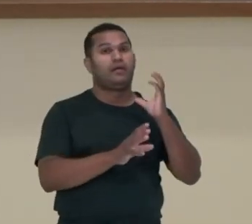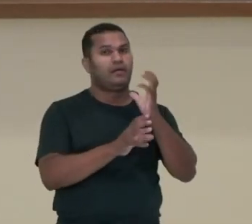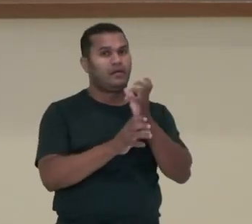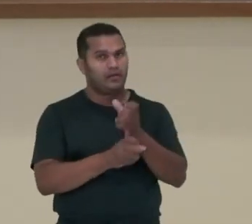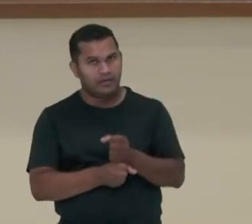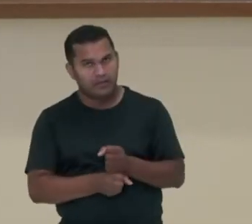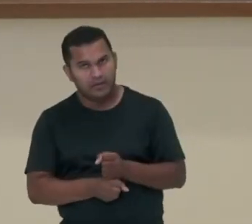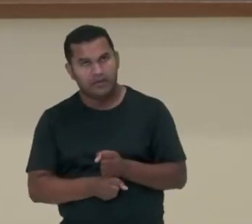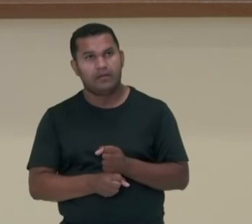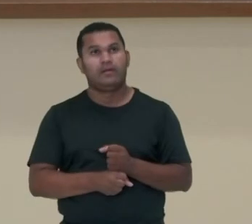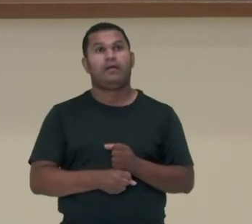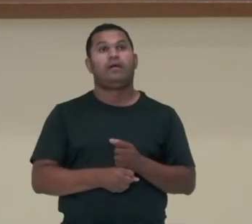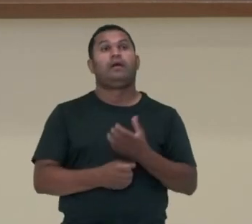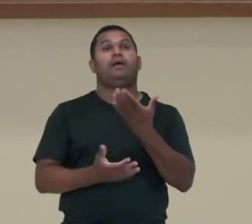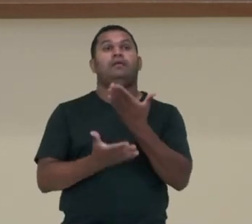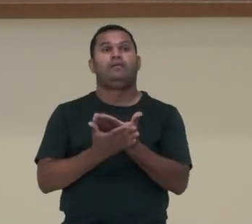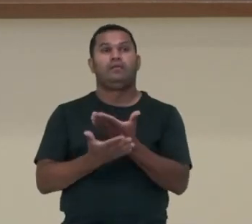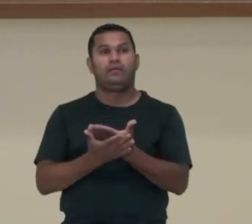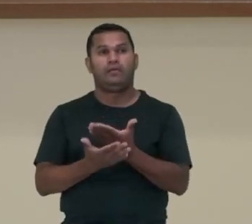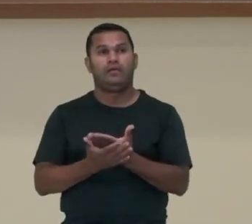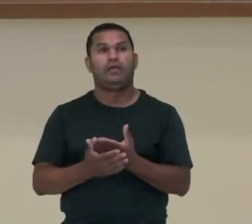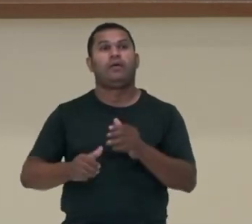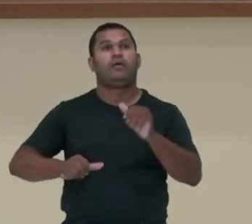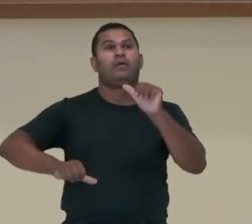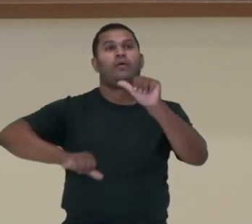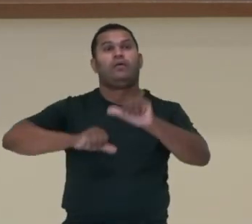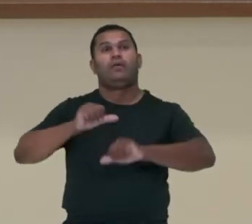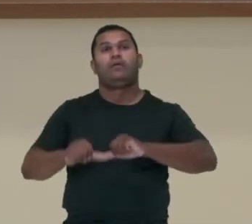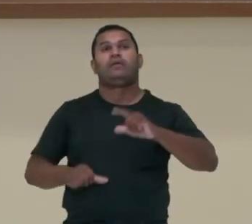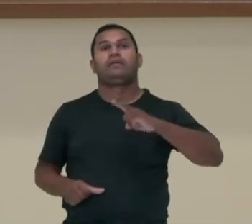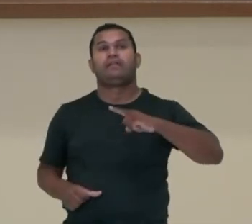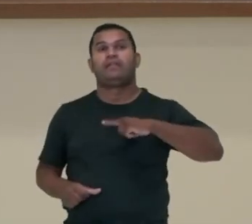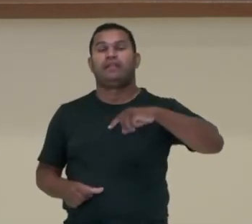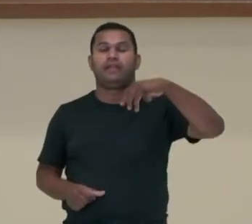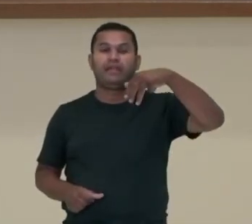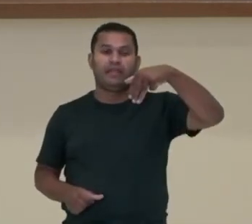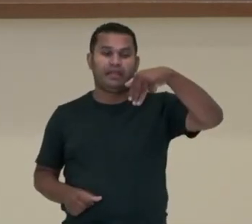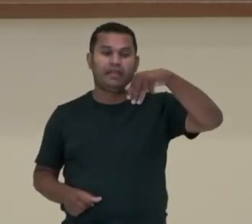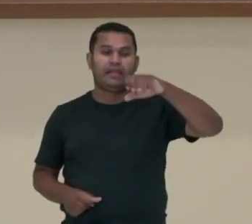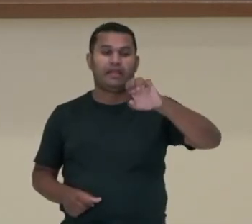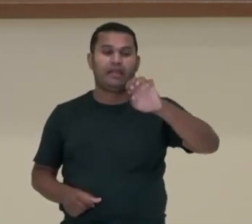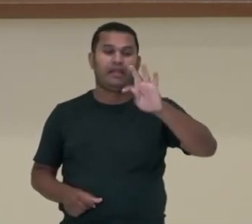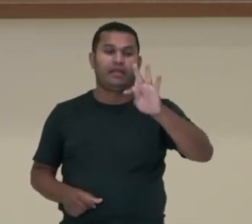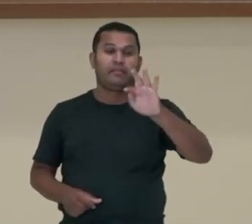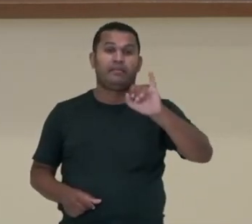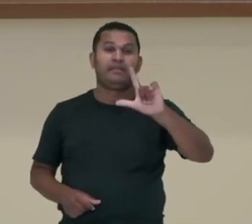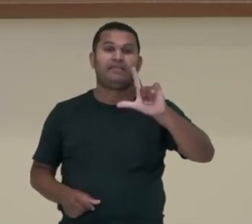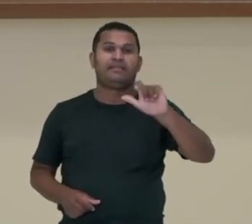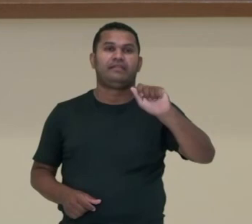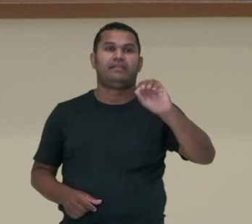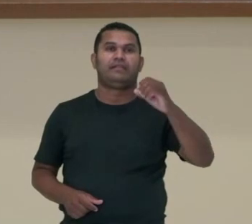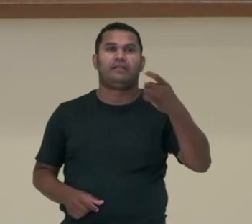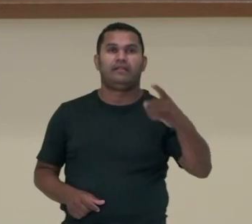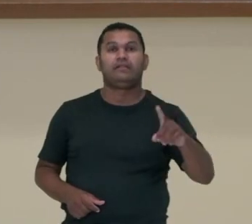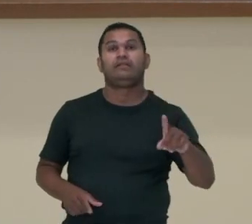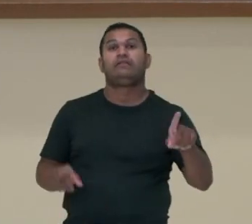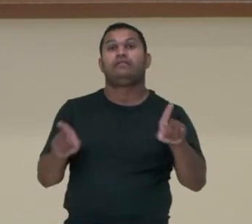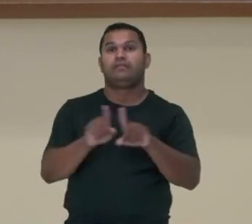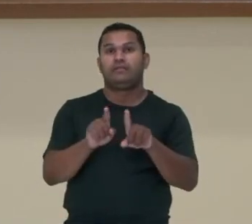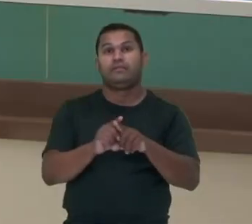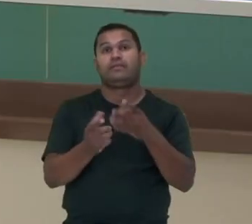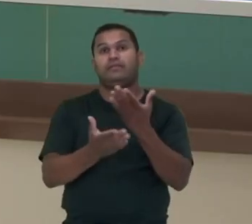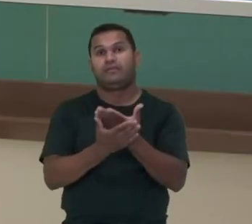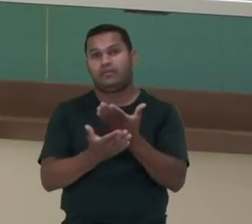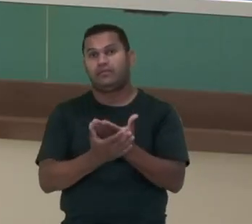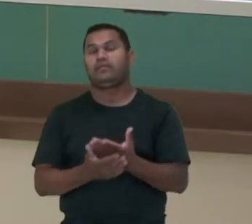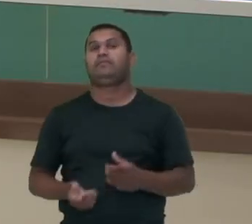processo de metilação e acetilação do epigenoma e conhecemos algumas doenças relacionadas à herança genética.